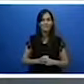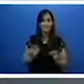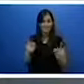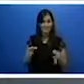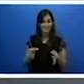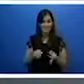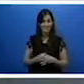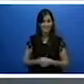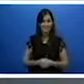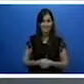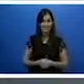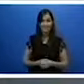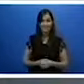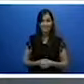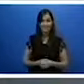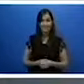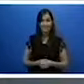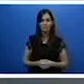Certo?